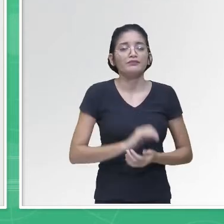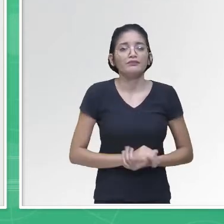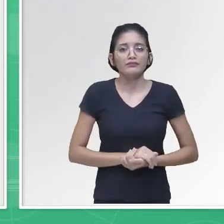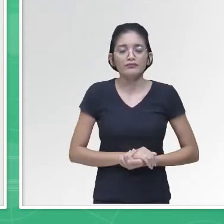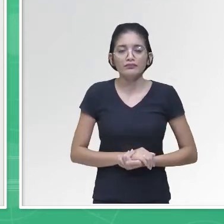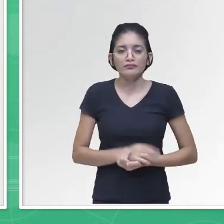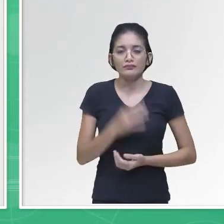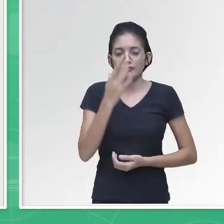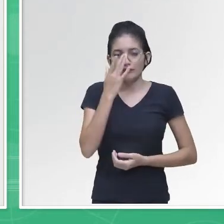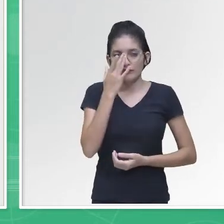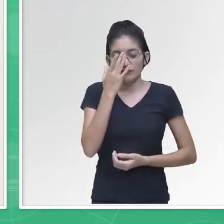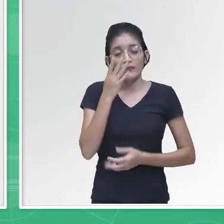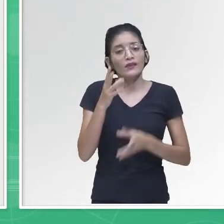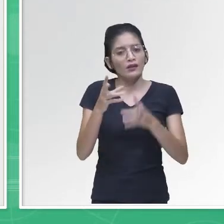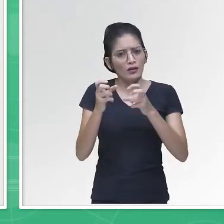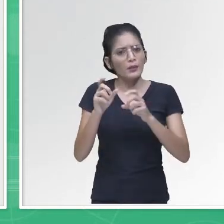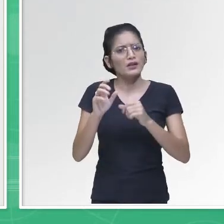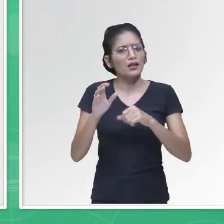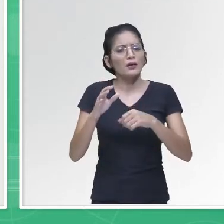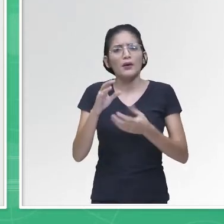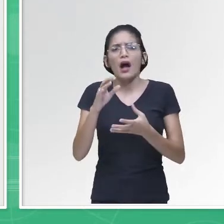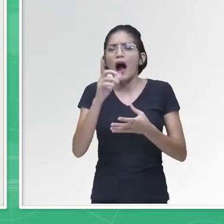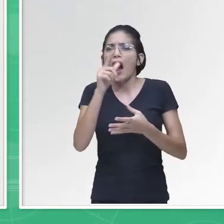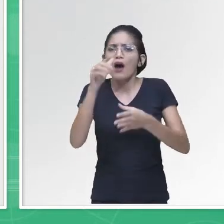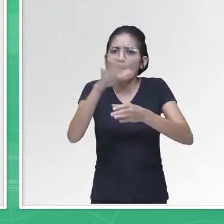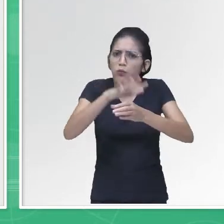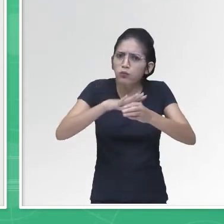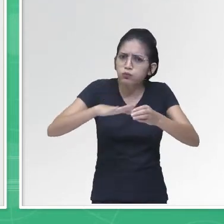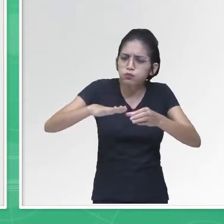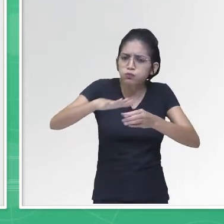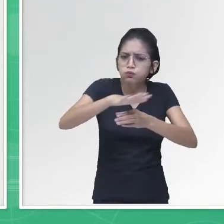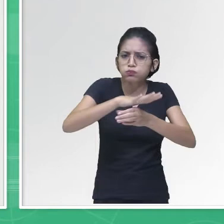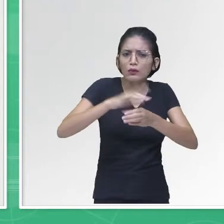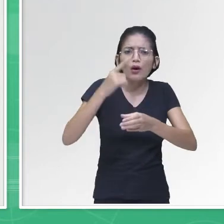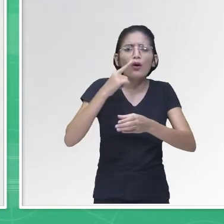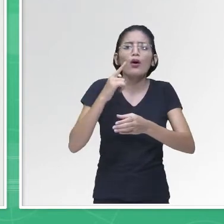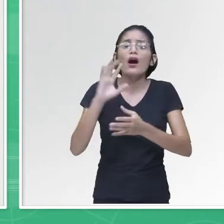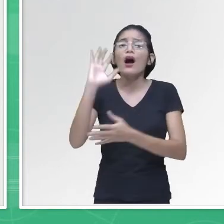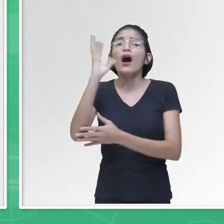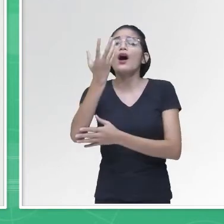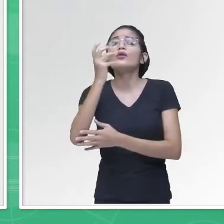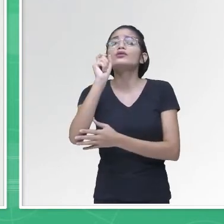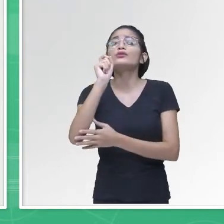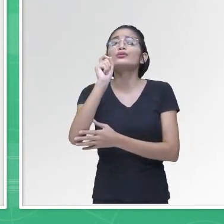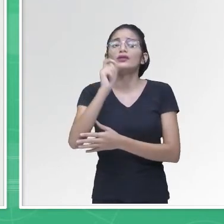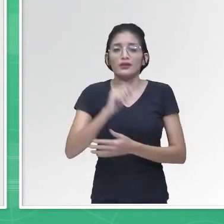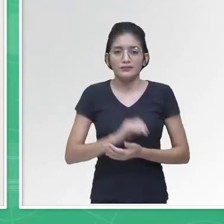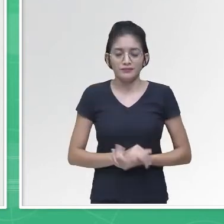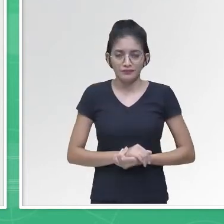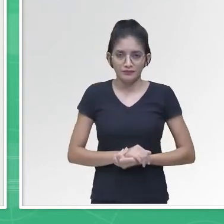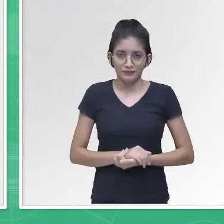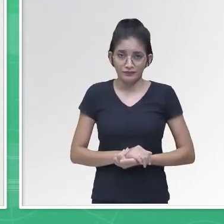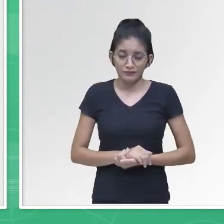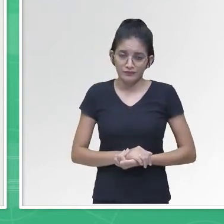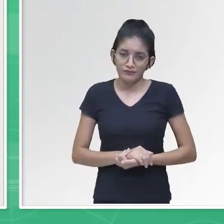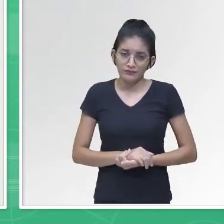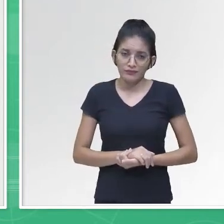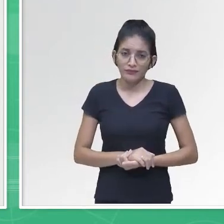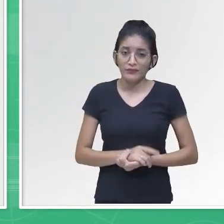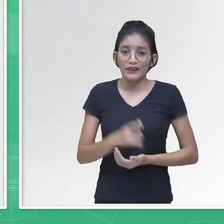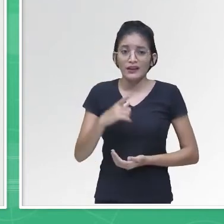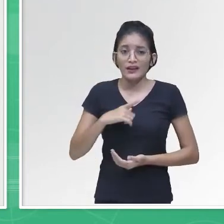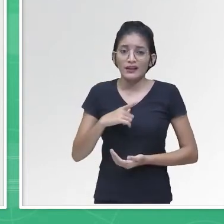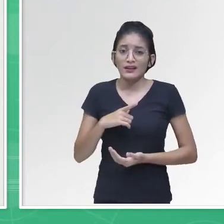Observem vocês que eu ultrapassei, né? Então, olha aqui, gente, olha o que está acontecendo. Existe aqui